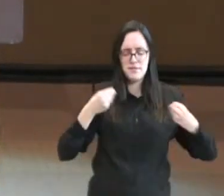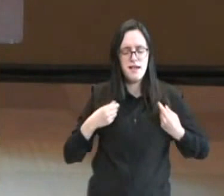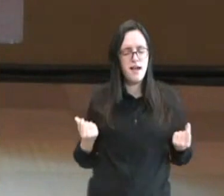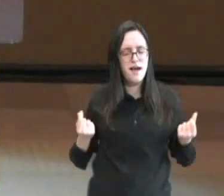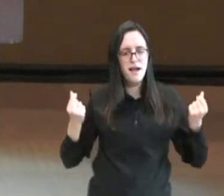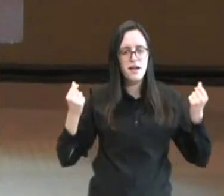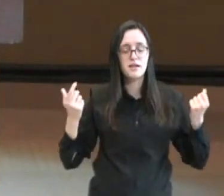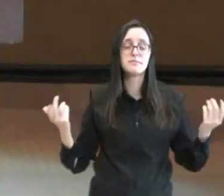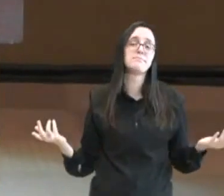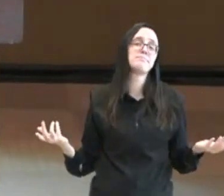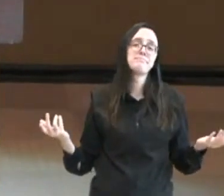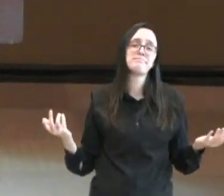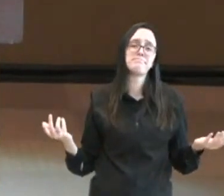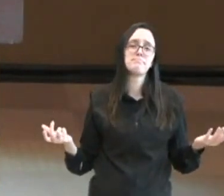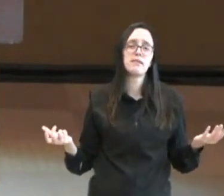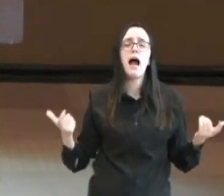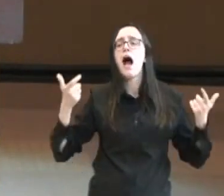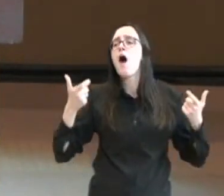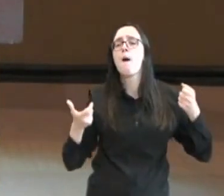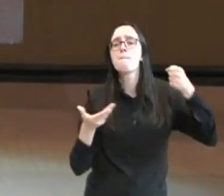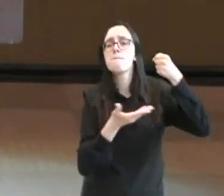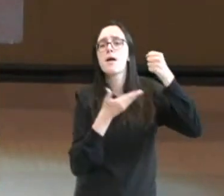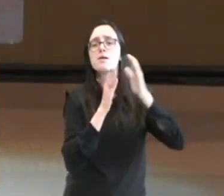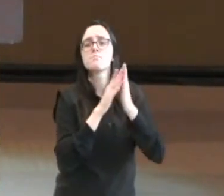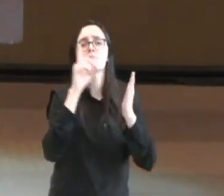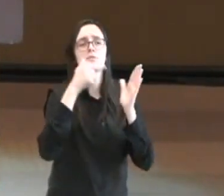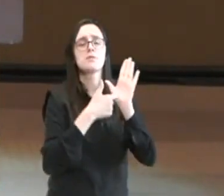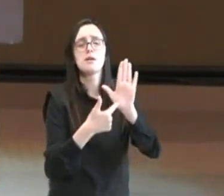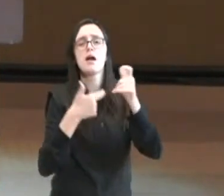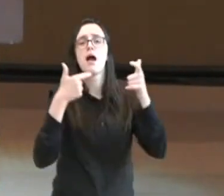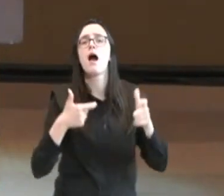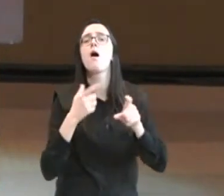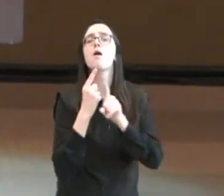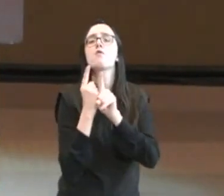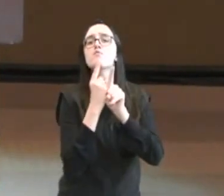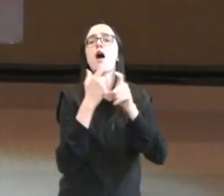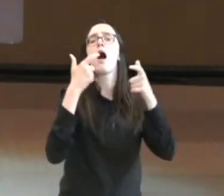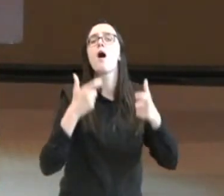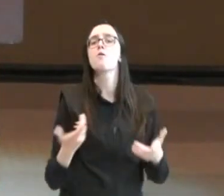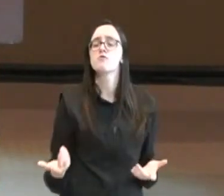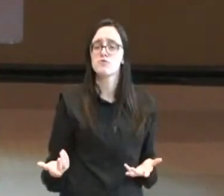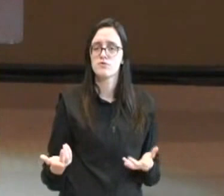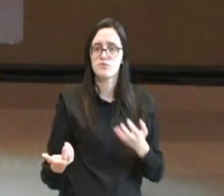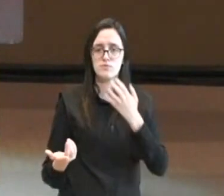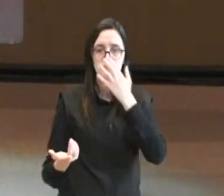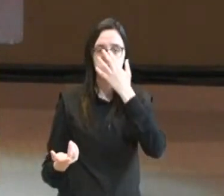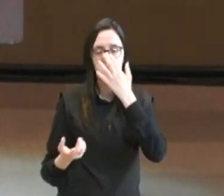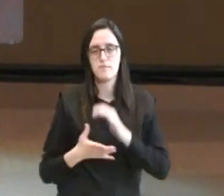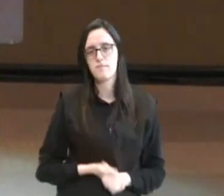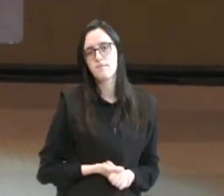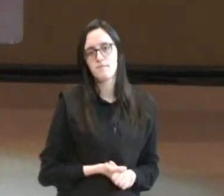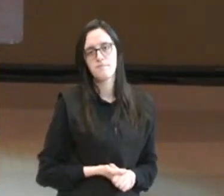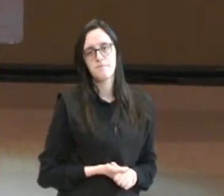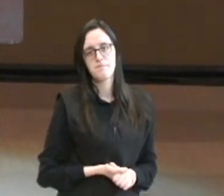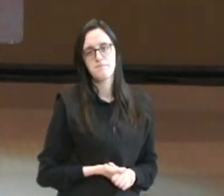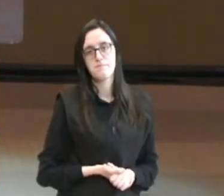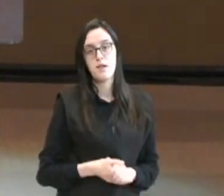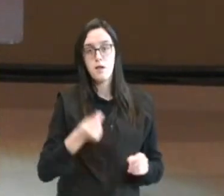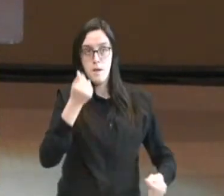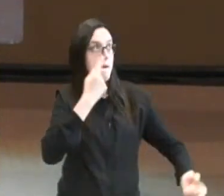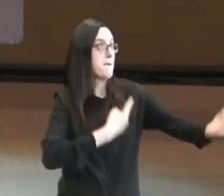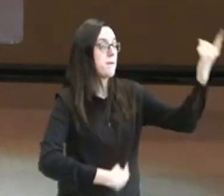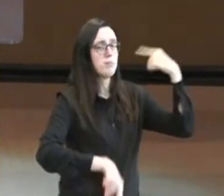cadê o ensinamento bíblico? Cadê a doutrina da Bíblia dos apóstolos? A prosperidade vem